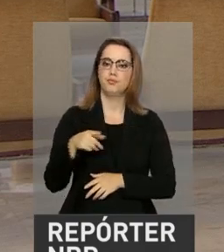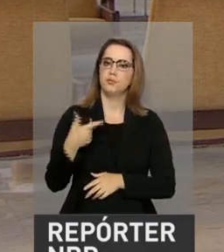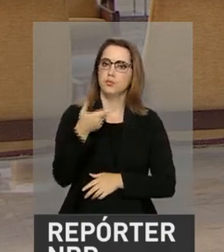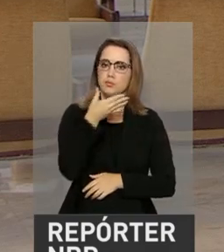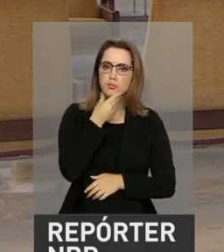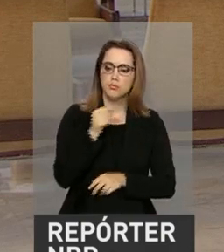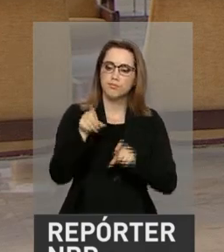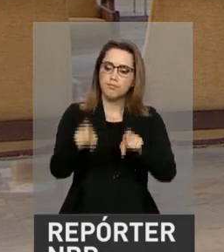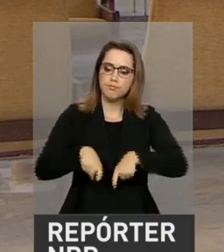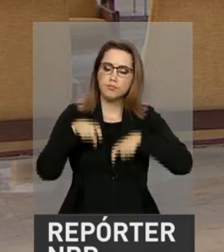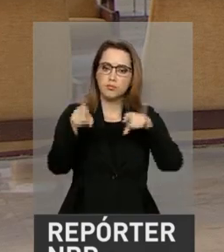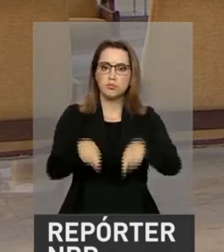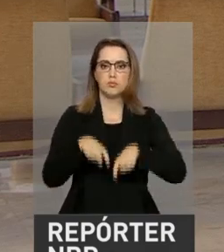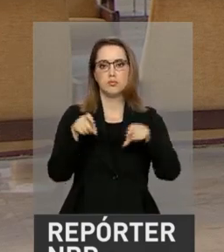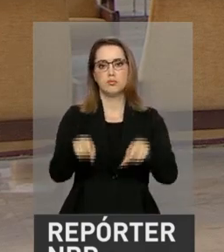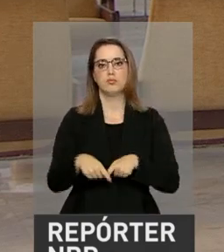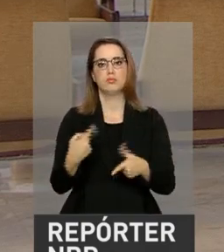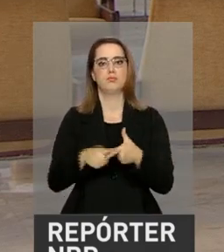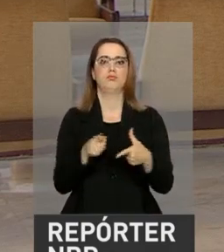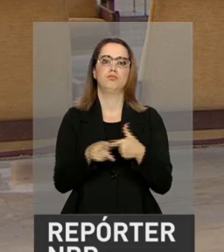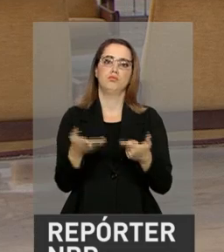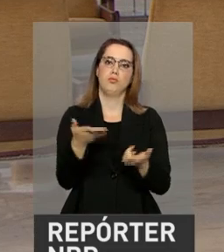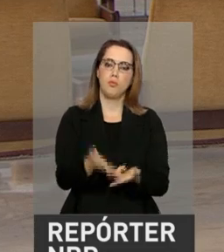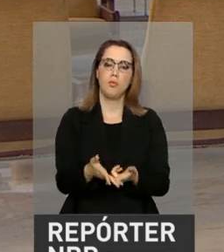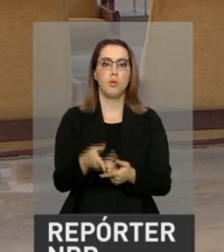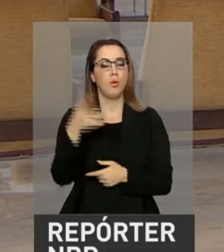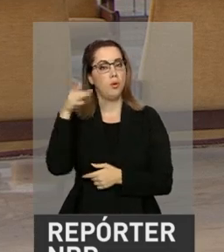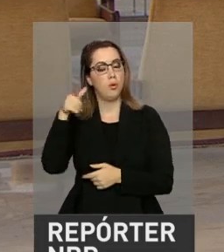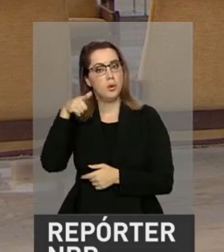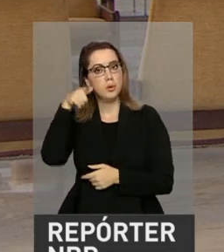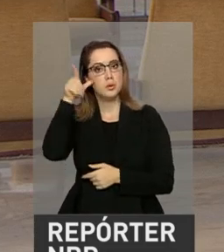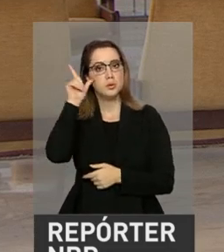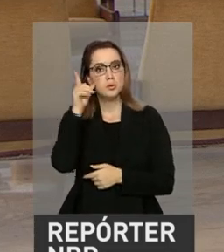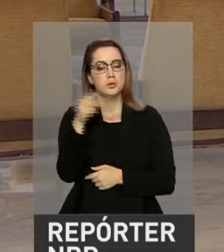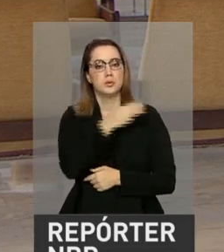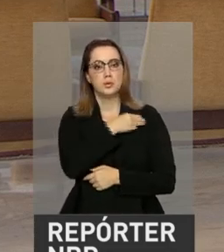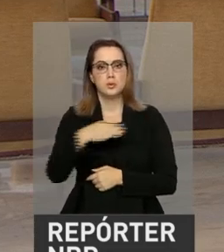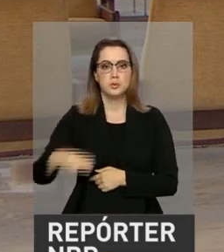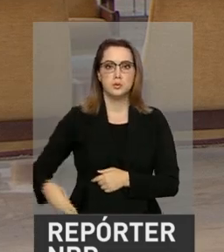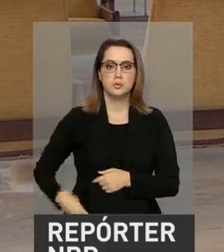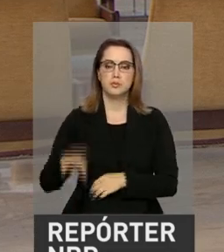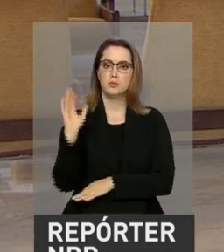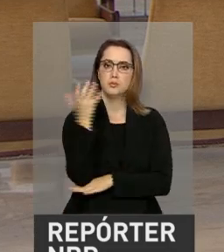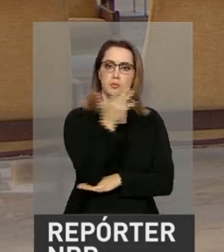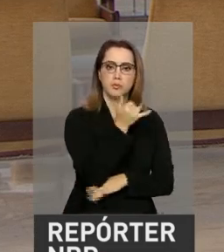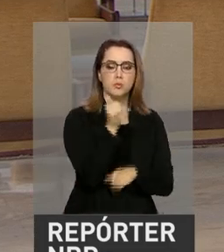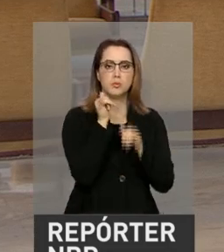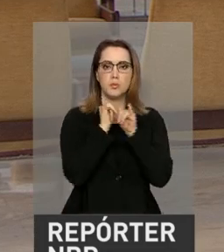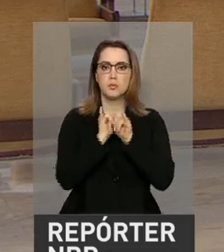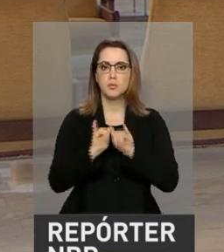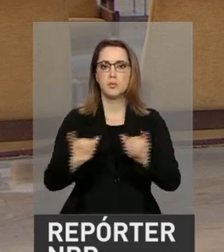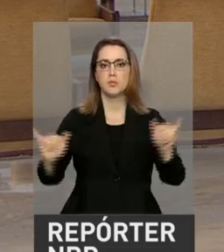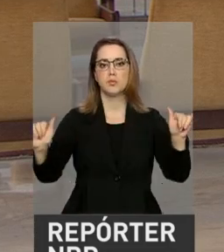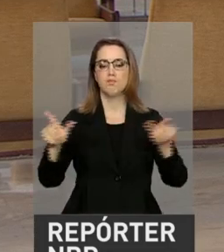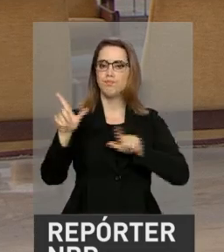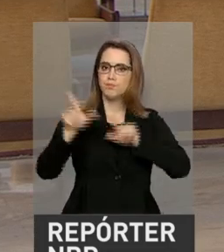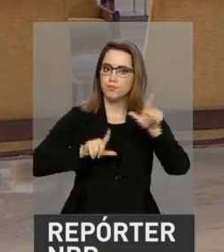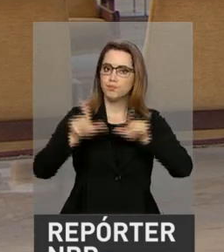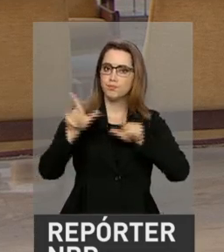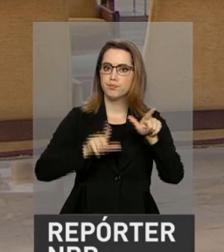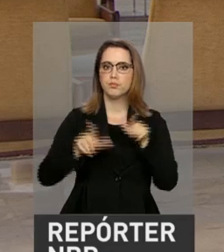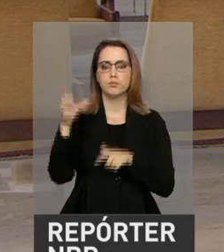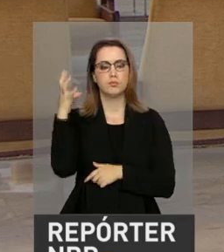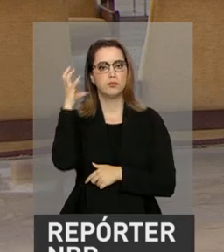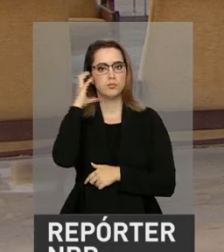pra produção Agropecuária do país ontem o ministro do meio ambiente sarnei filho fez um pronunciamento em Cadeia